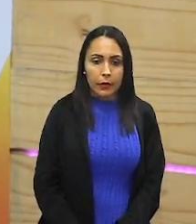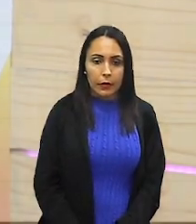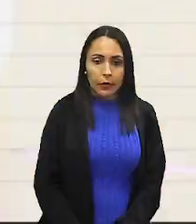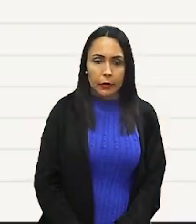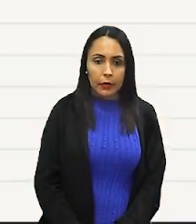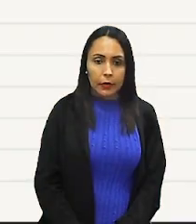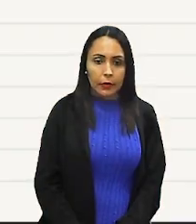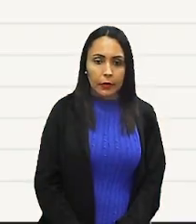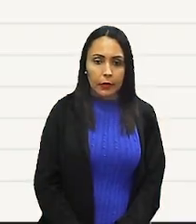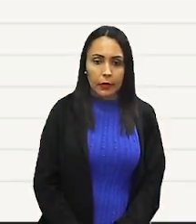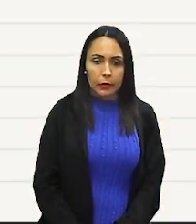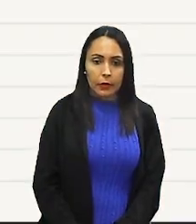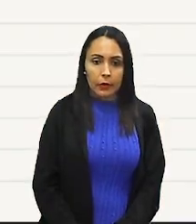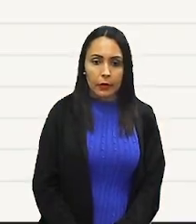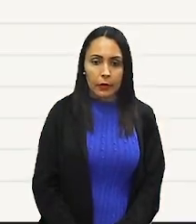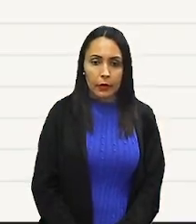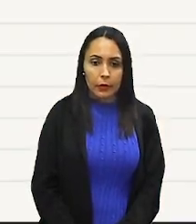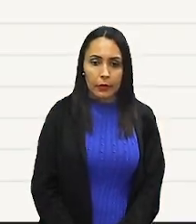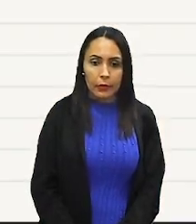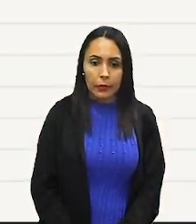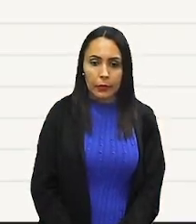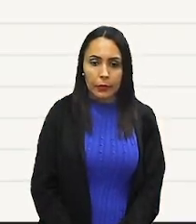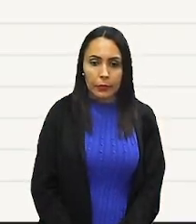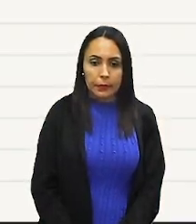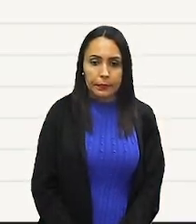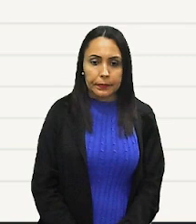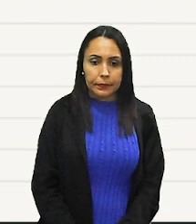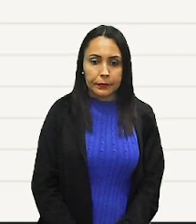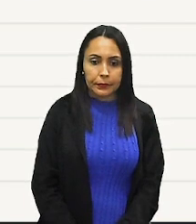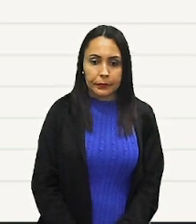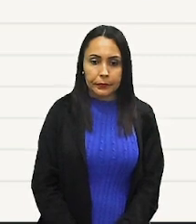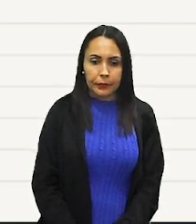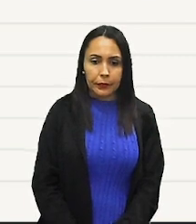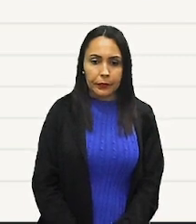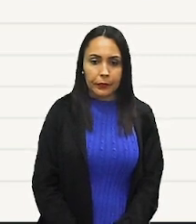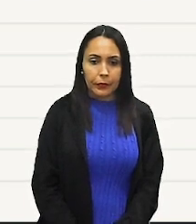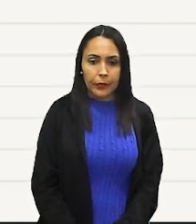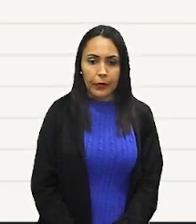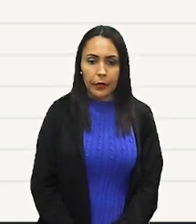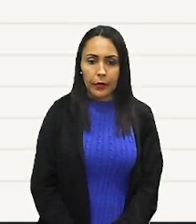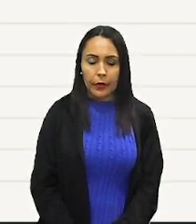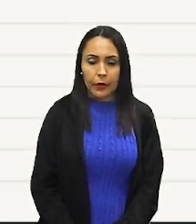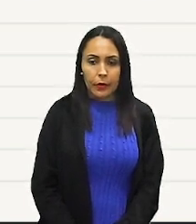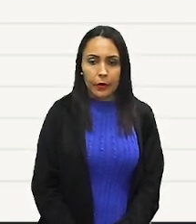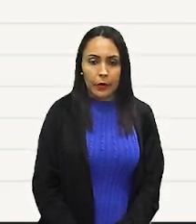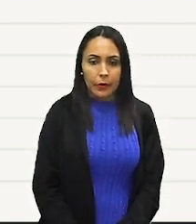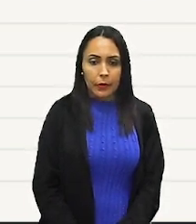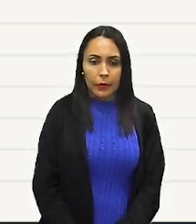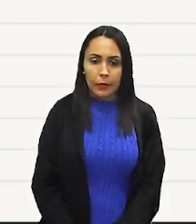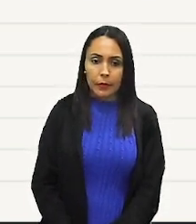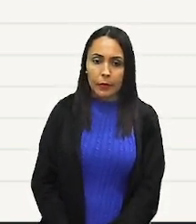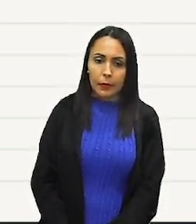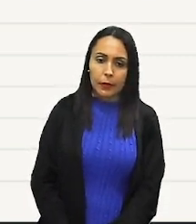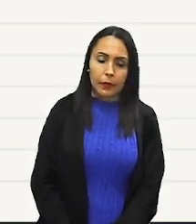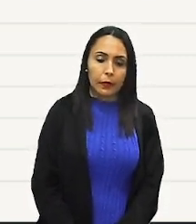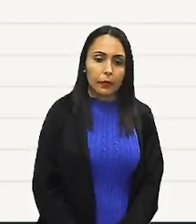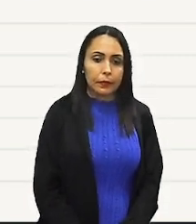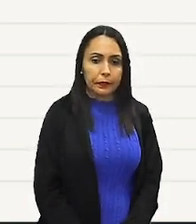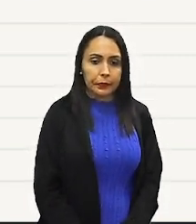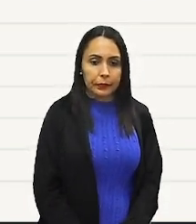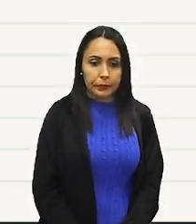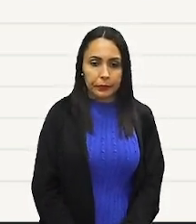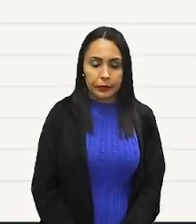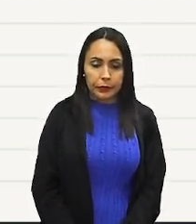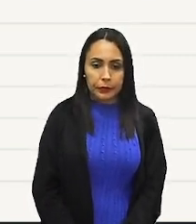aí tem assim, ó. Quando você pega isso, a gente vai ter, ó. Eu vou ter um vírus assim. Ó, cuidado